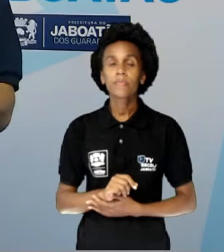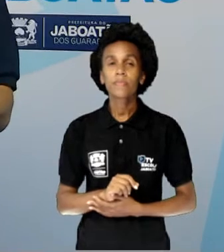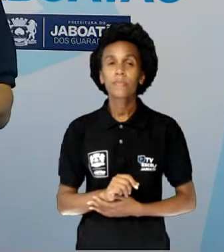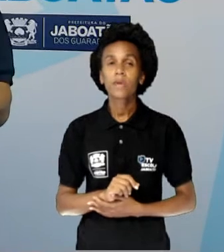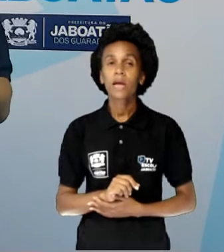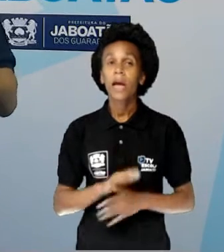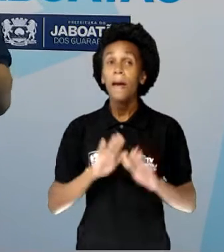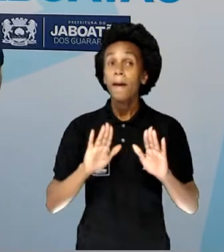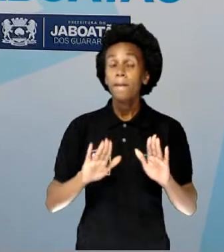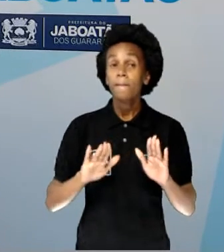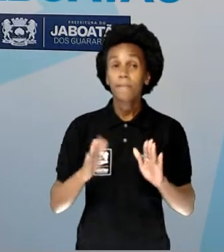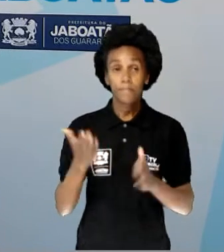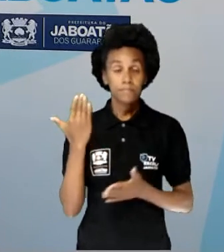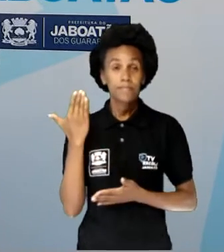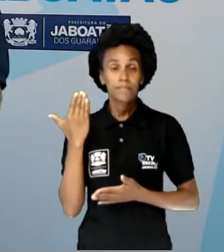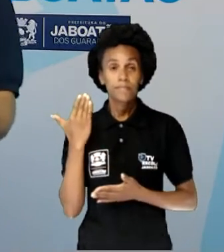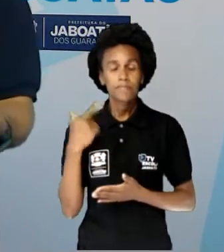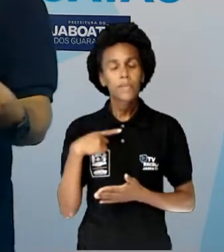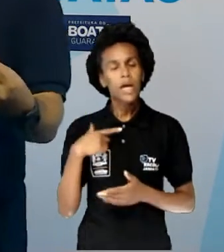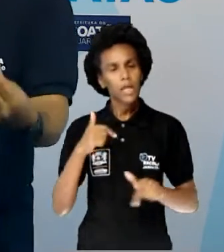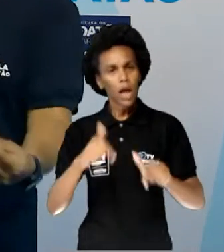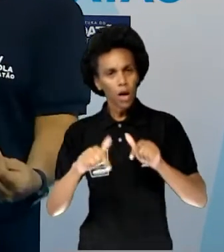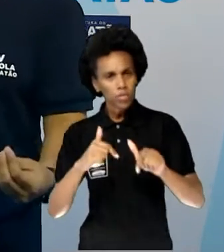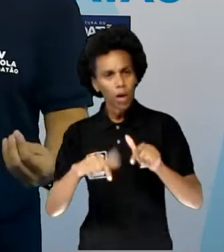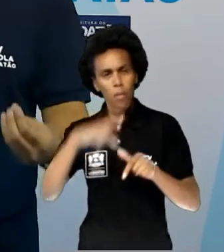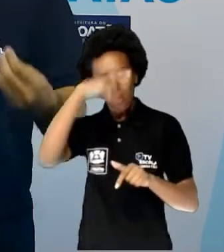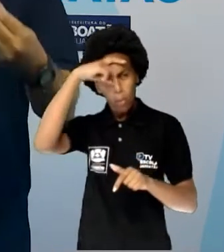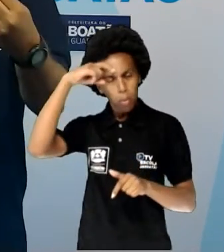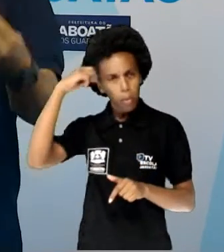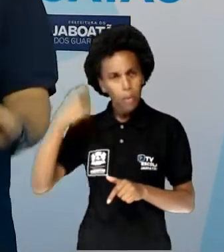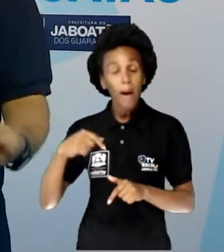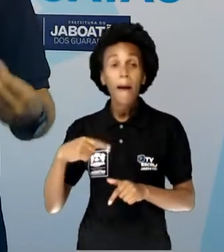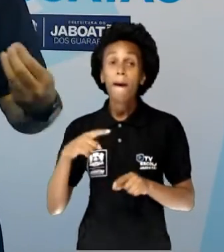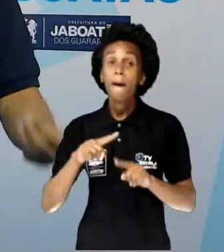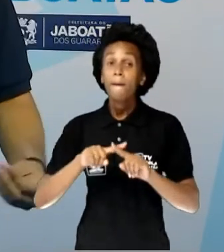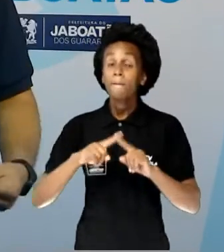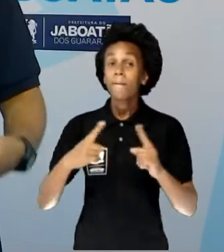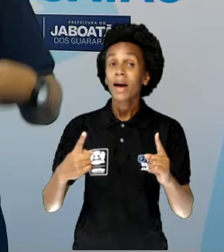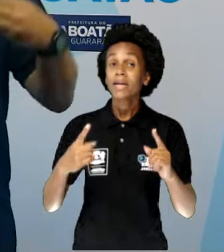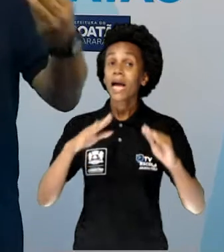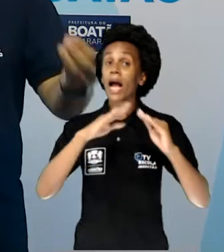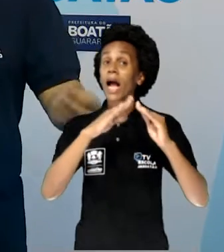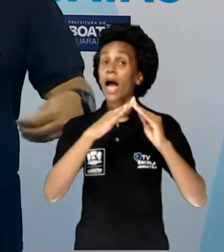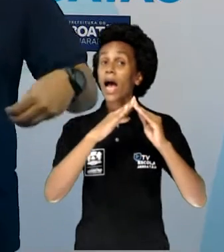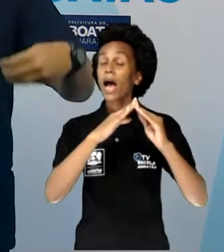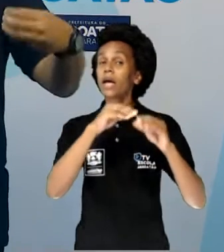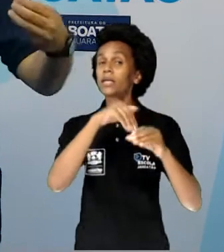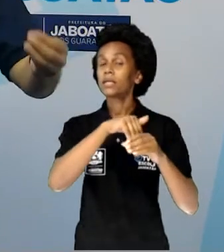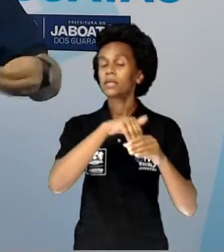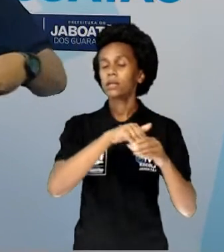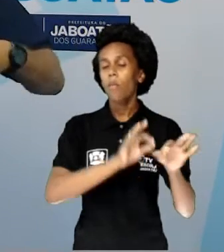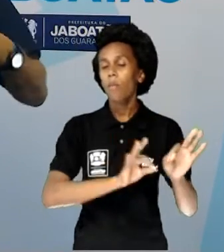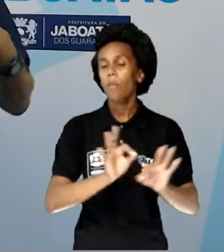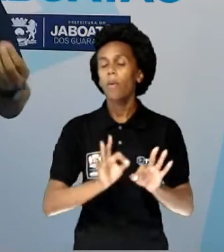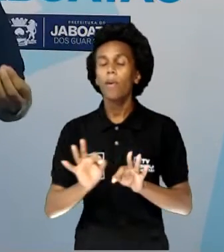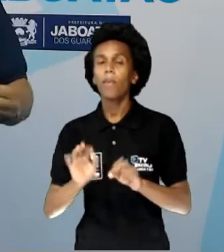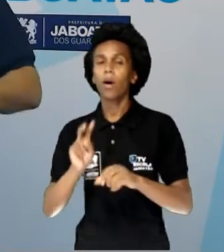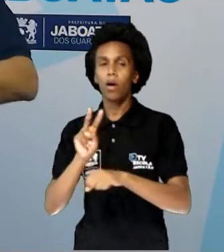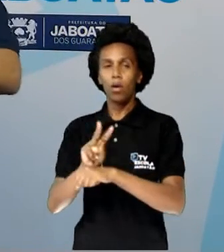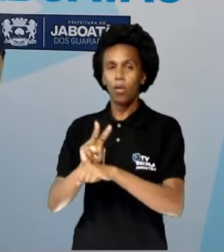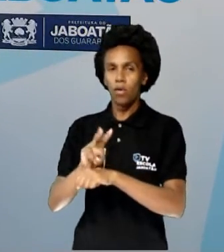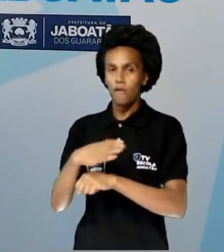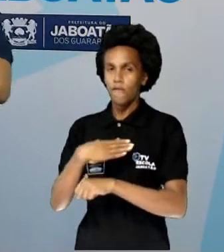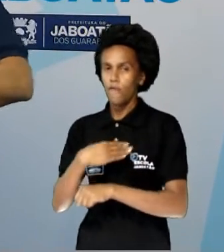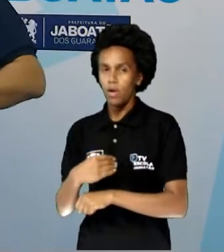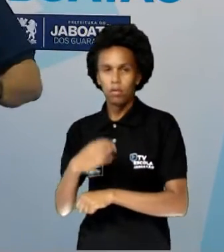grande trabalho, óbvio, mas o trabalho era doméstico, era em casa, então ela estava em casa ali para cuidar de todos os seus 5, 6 filhos,